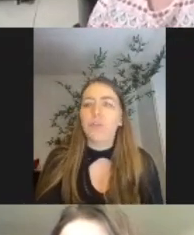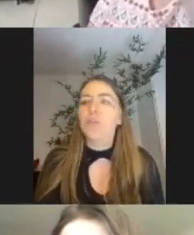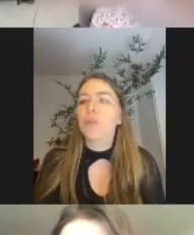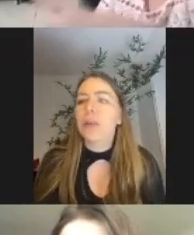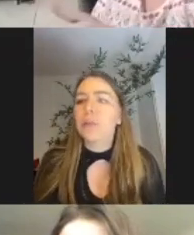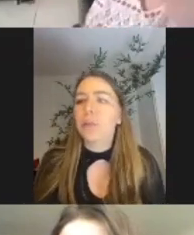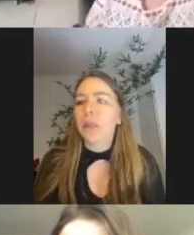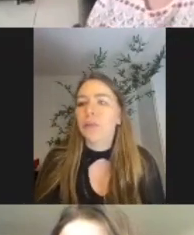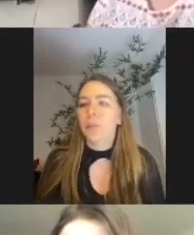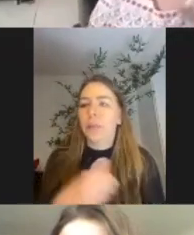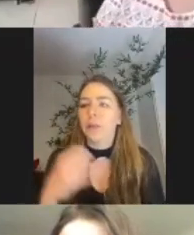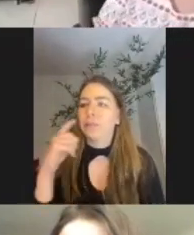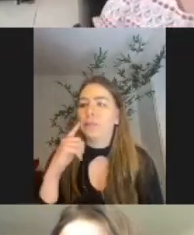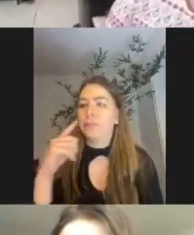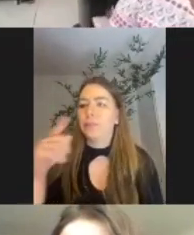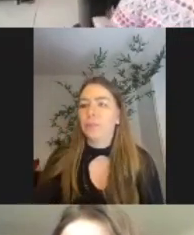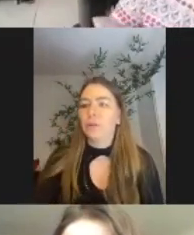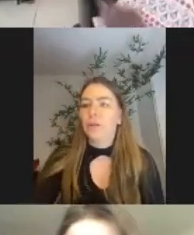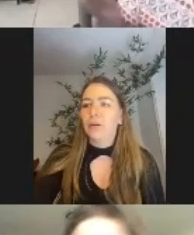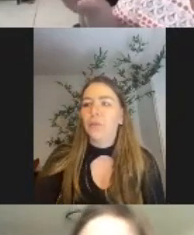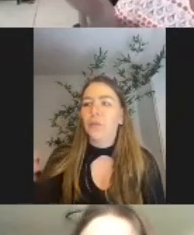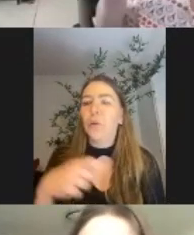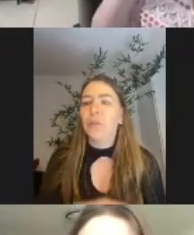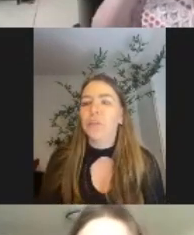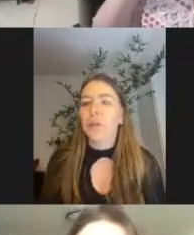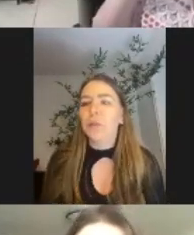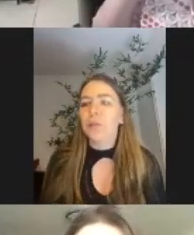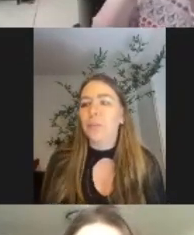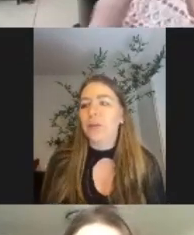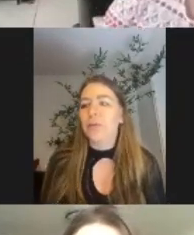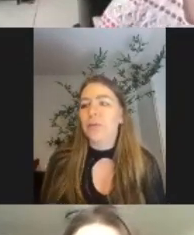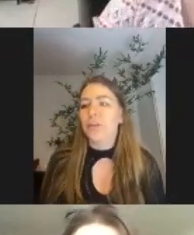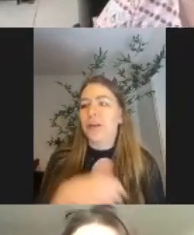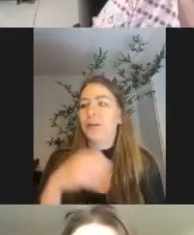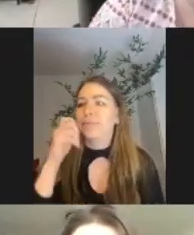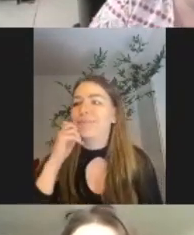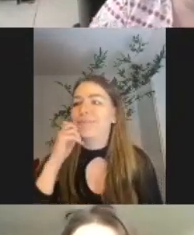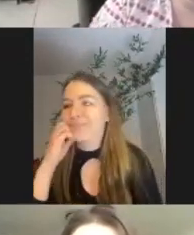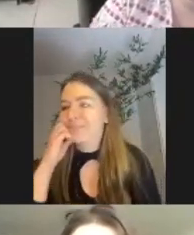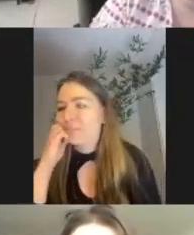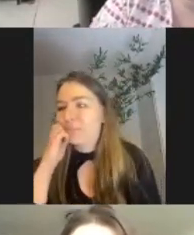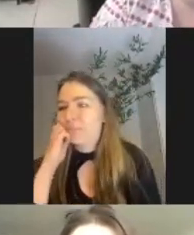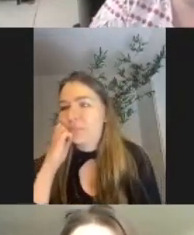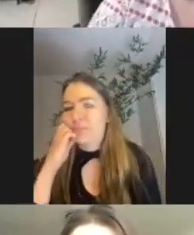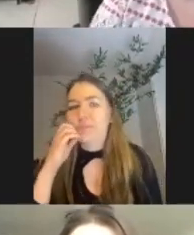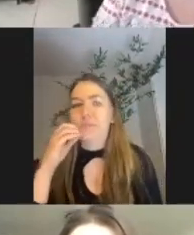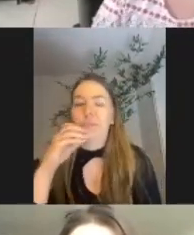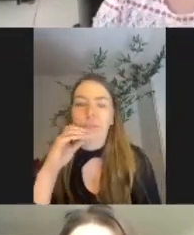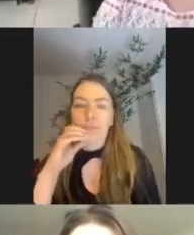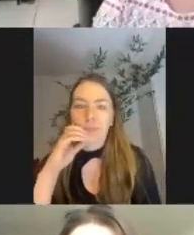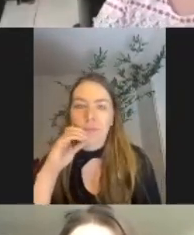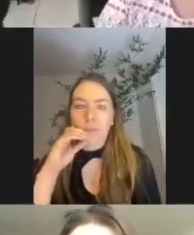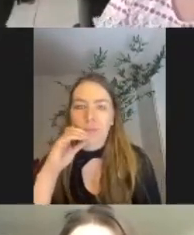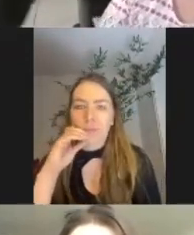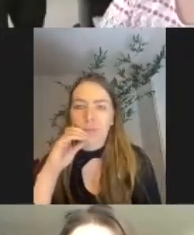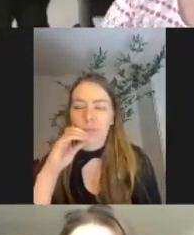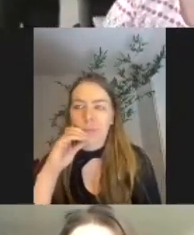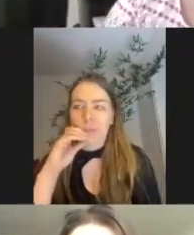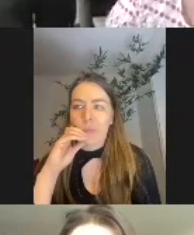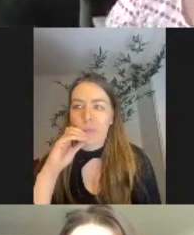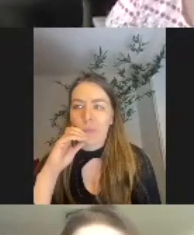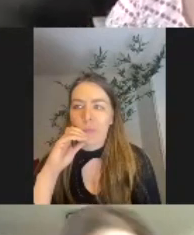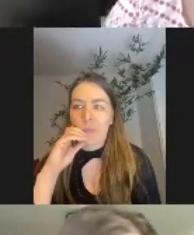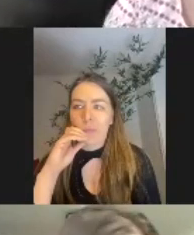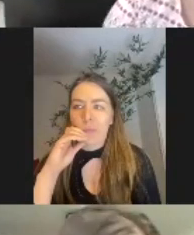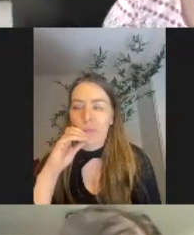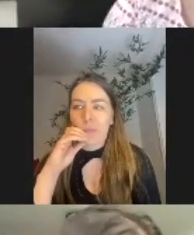Não, eu tô nos dois, por isso, amiga. Ah, então tá bom, beleza. O segundo você pode fechar. Perfeito. Ah, nem tô. Aqui tá aparecendo tantos